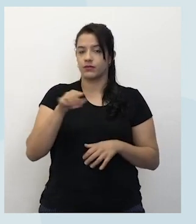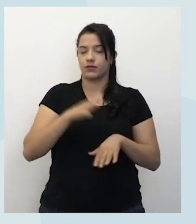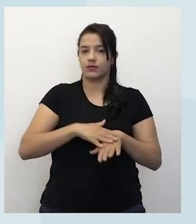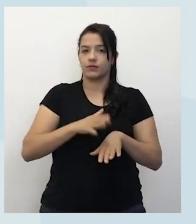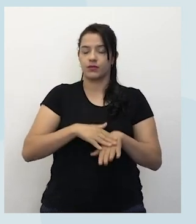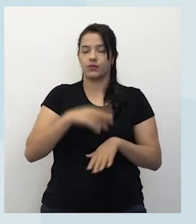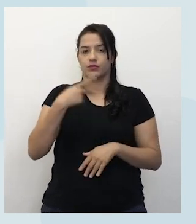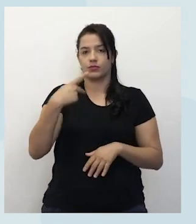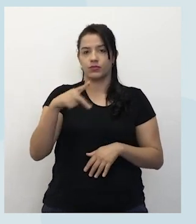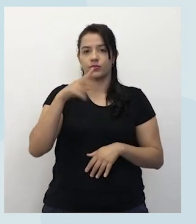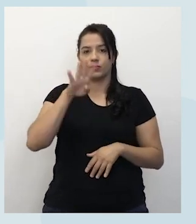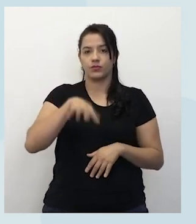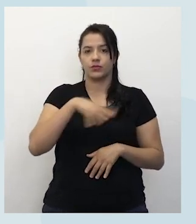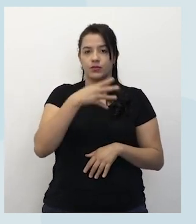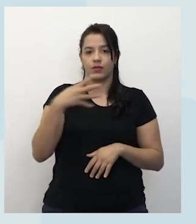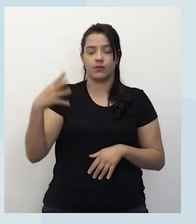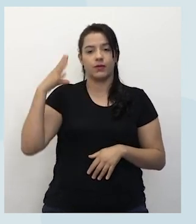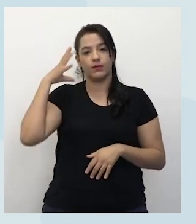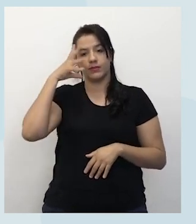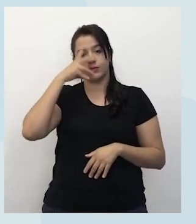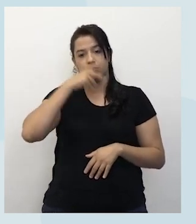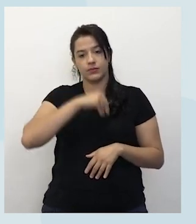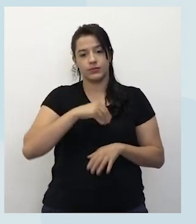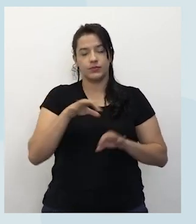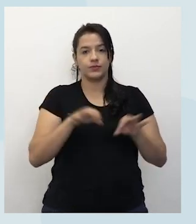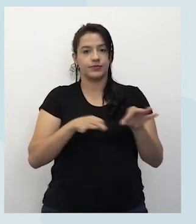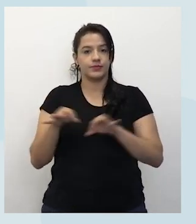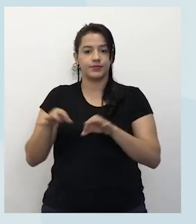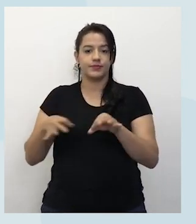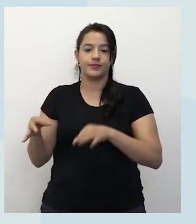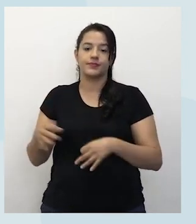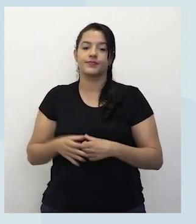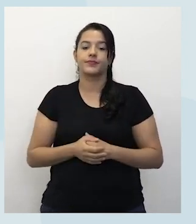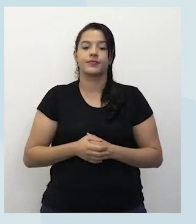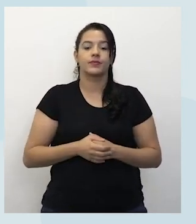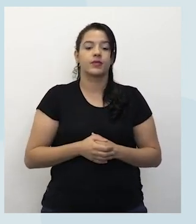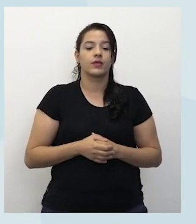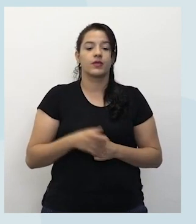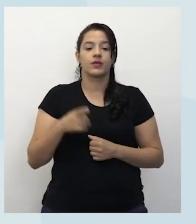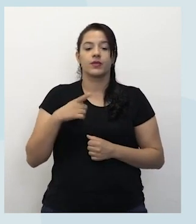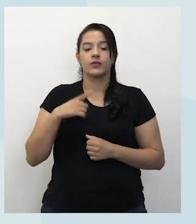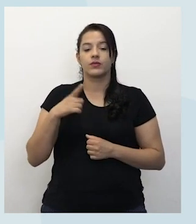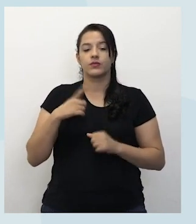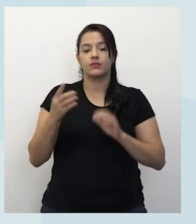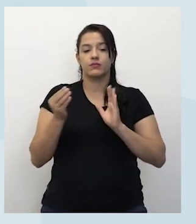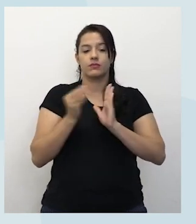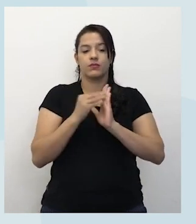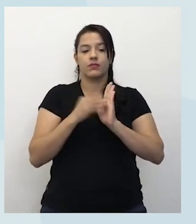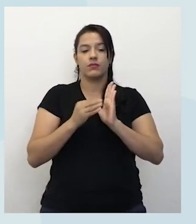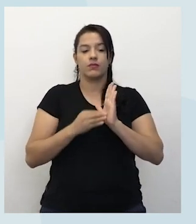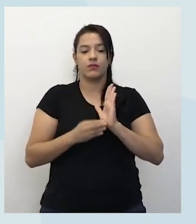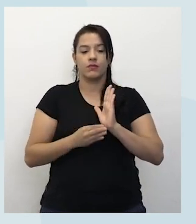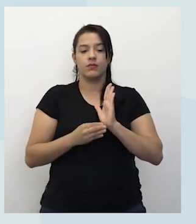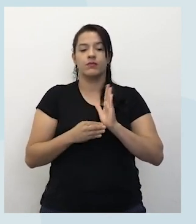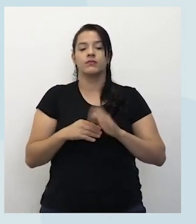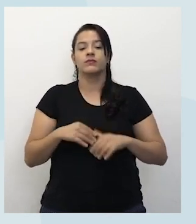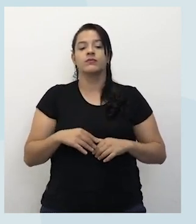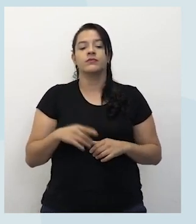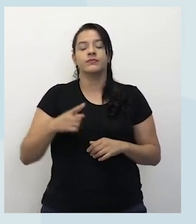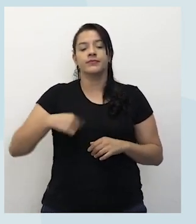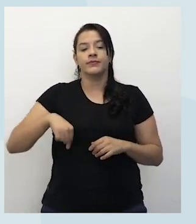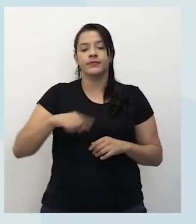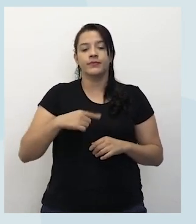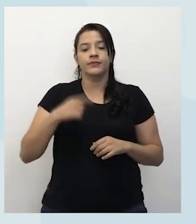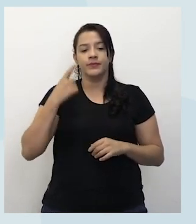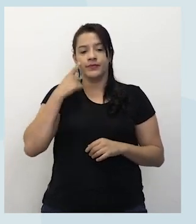seu caderno bem bonitinha, uhum, né? Não precisa até colocar os fonemas, se você não quiser. Mas a gente fez